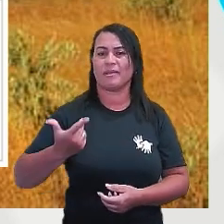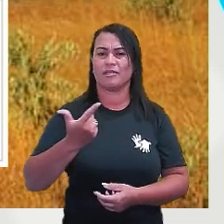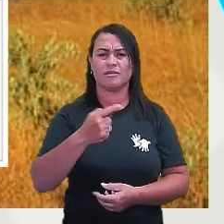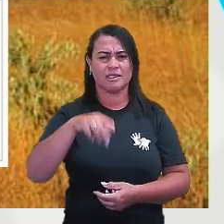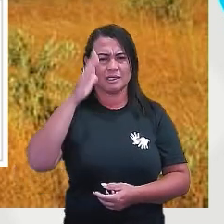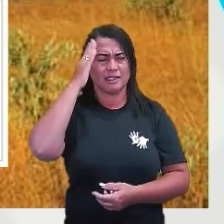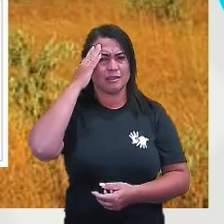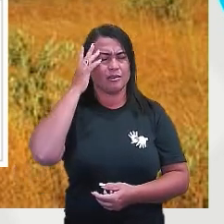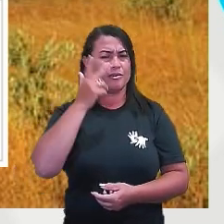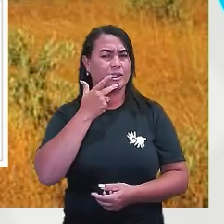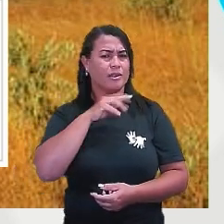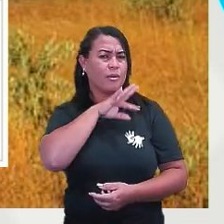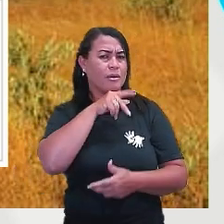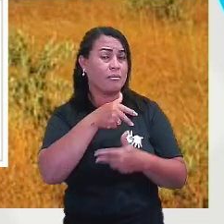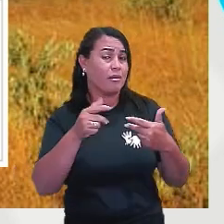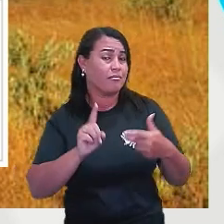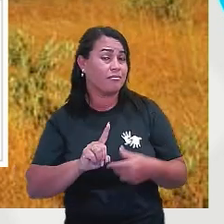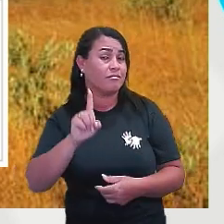falando?